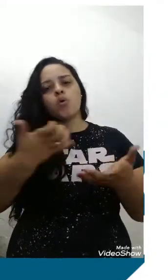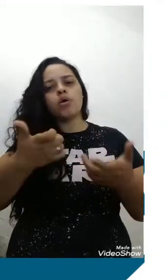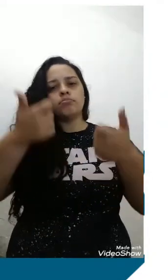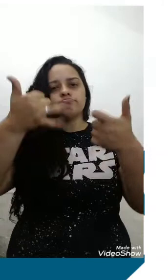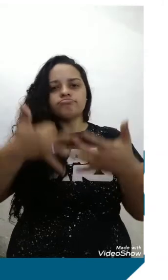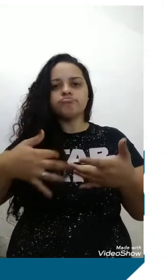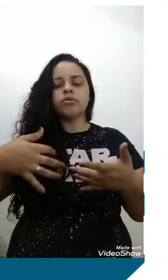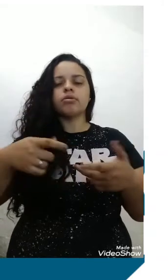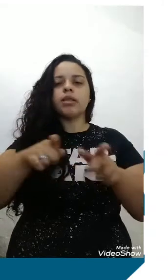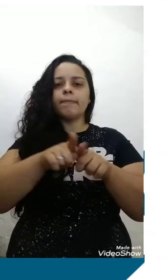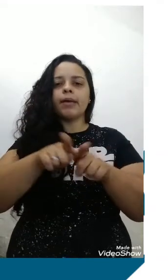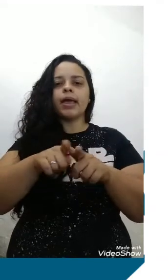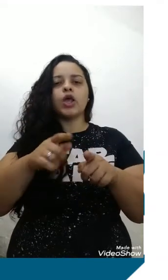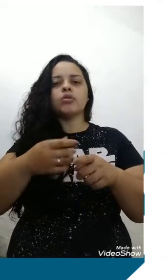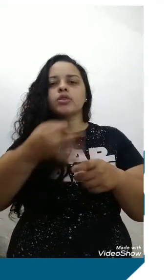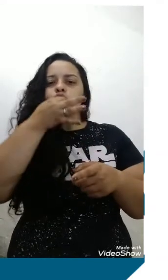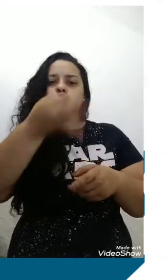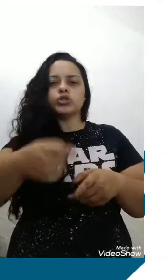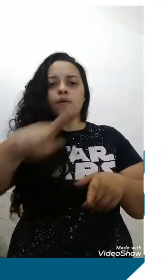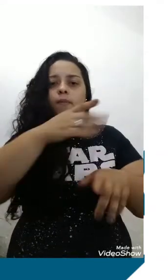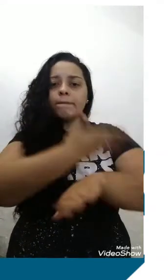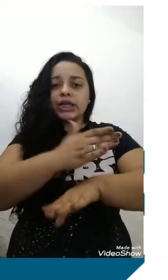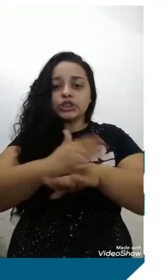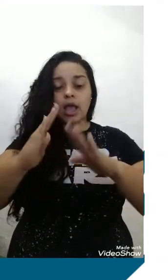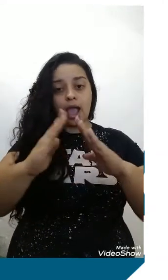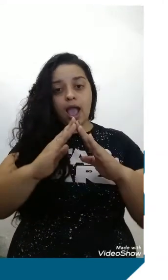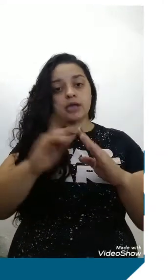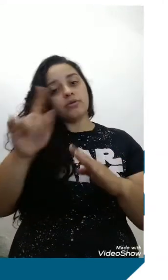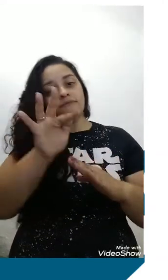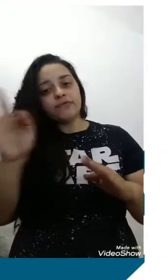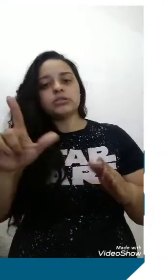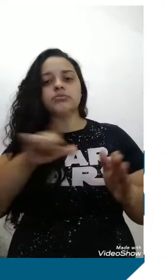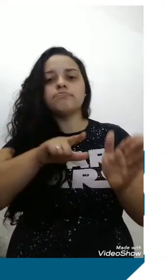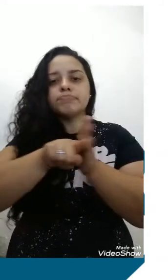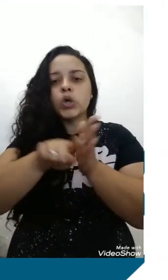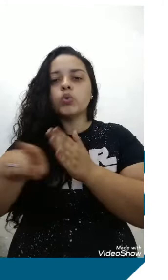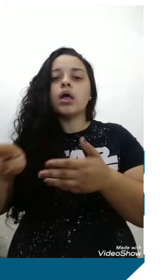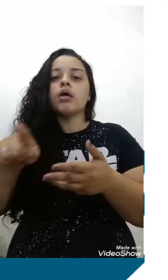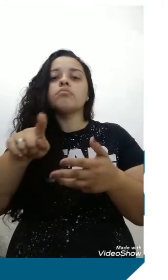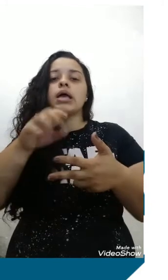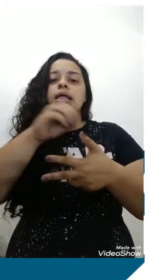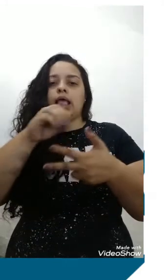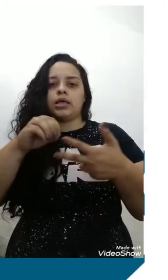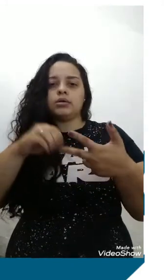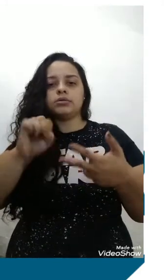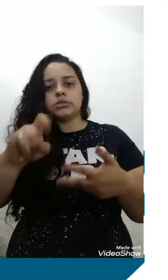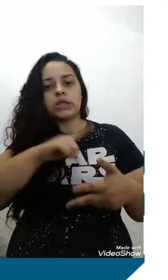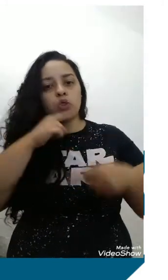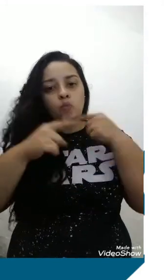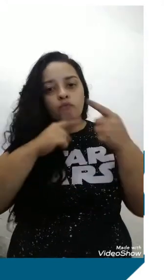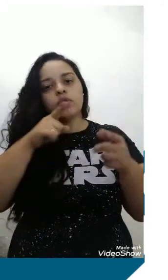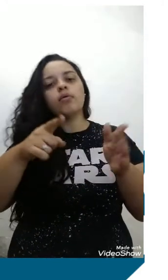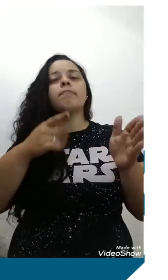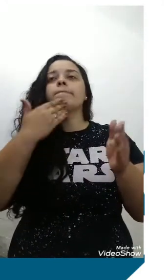que eu queria colocar aqui para vocês como sugestão para vocês praticarem já com questões Enem.